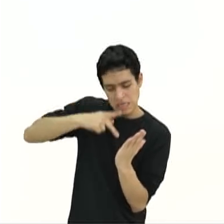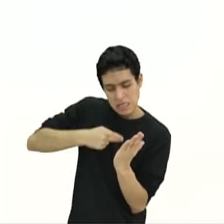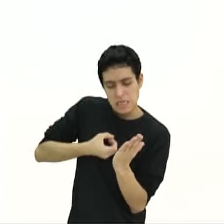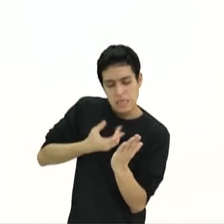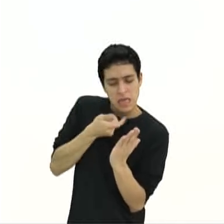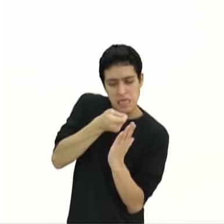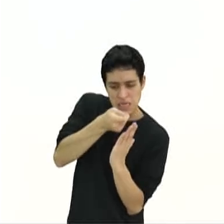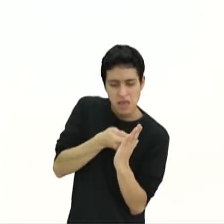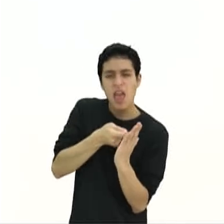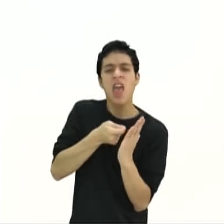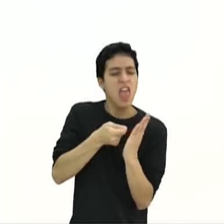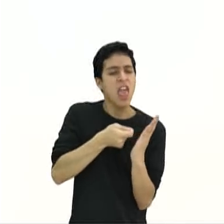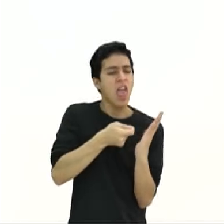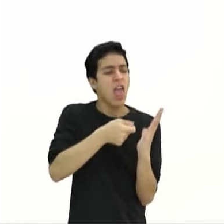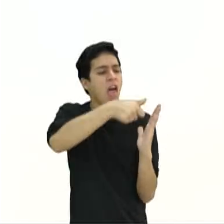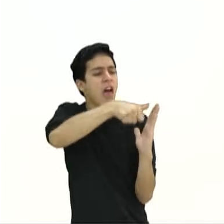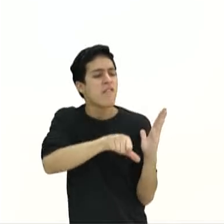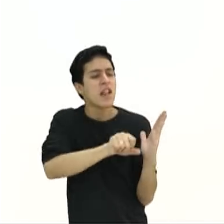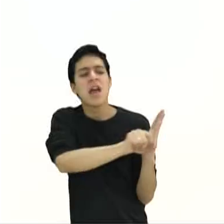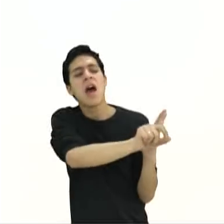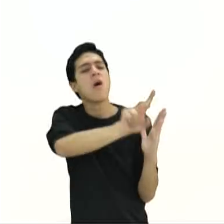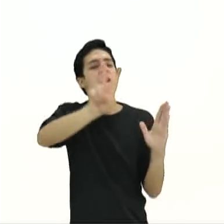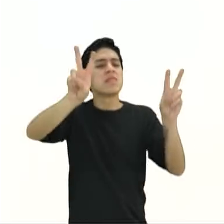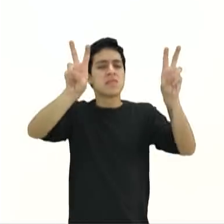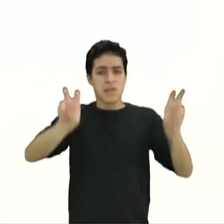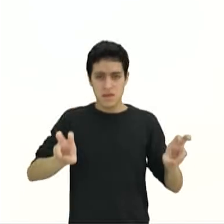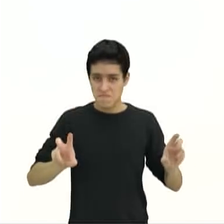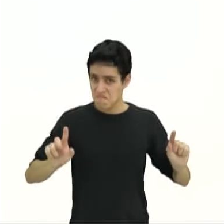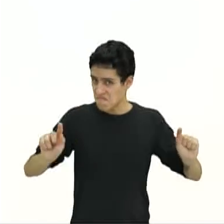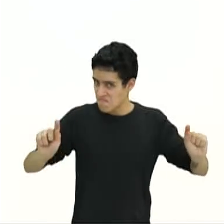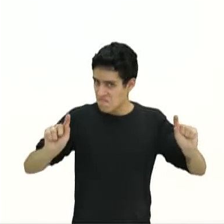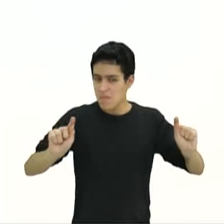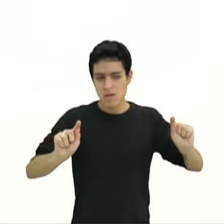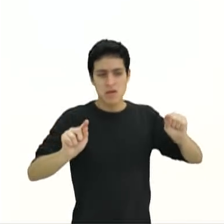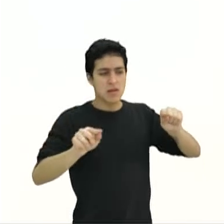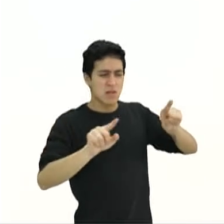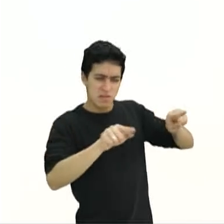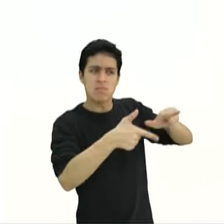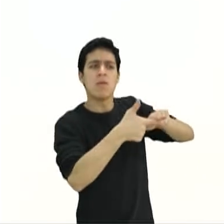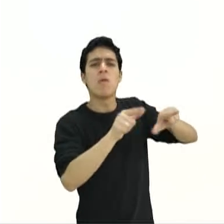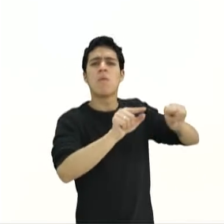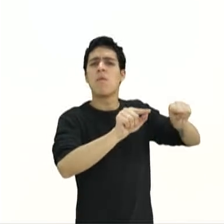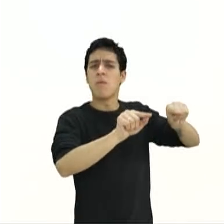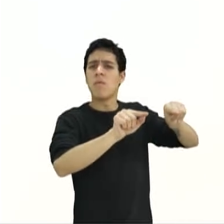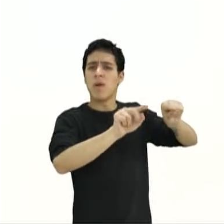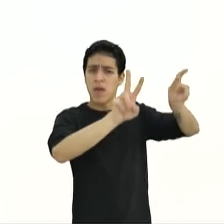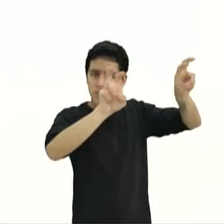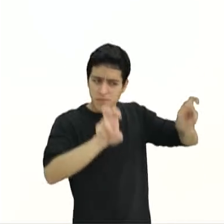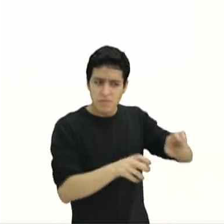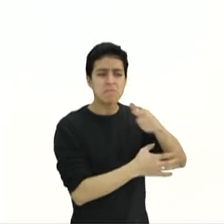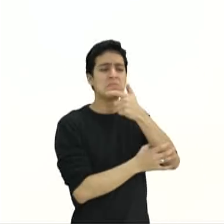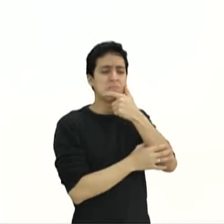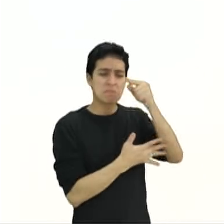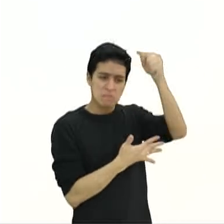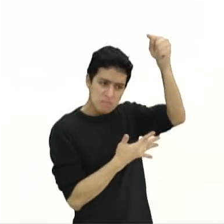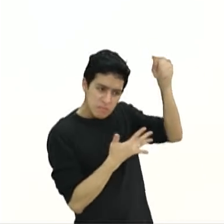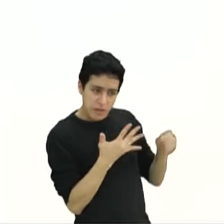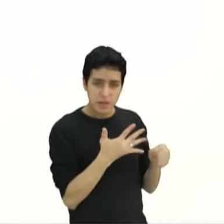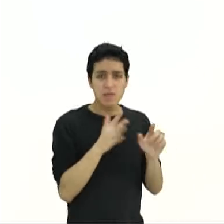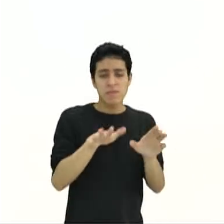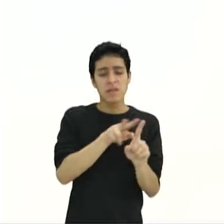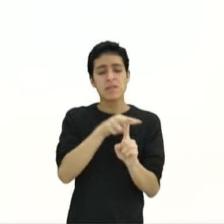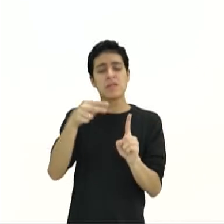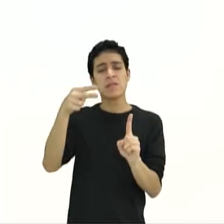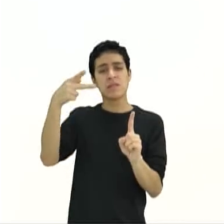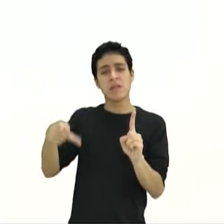uma avaliação sobre determinado tema. Problematiza algumas questões sobre determinado assunto, focadas pela opinião